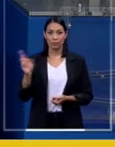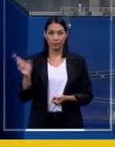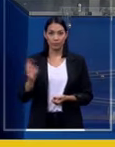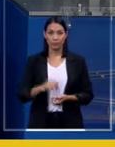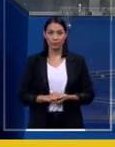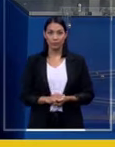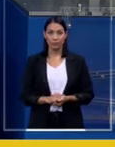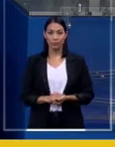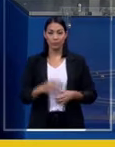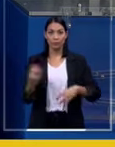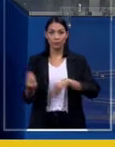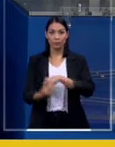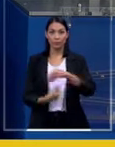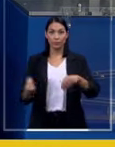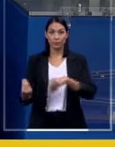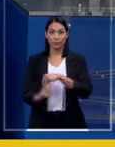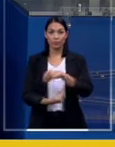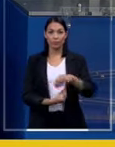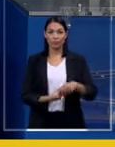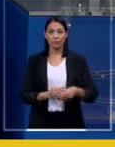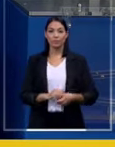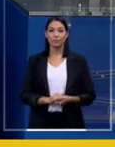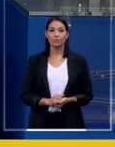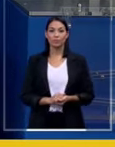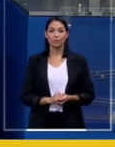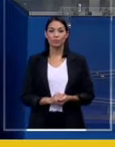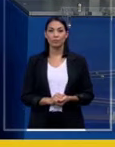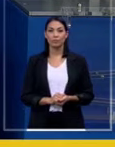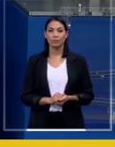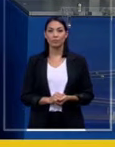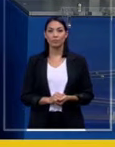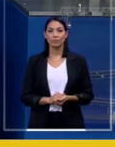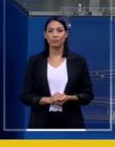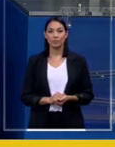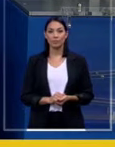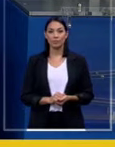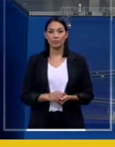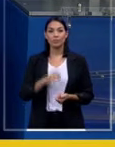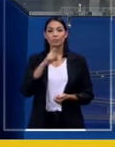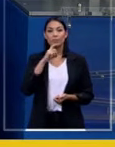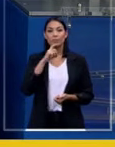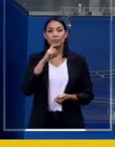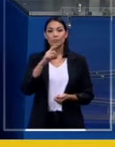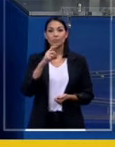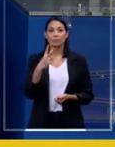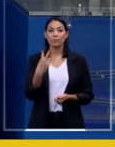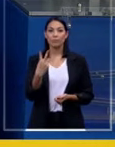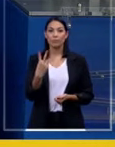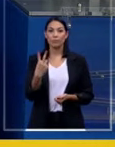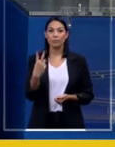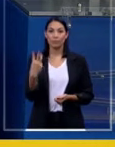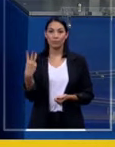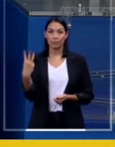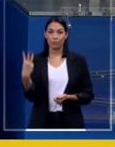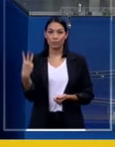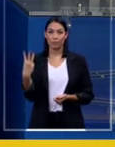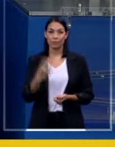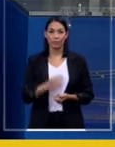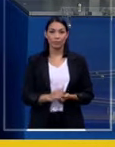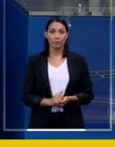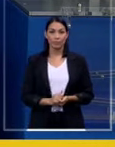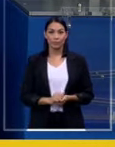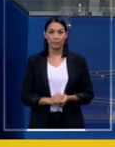R$ 650 mil. Globo girando para o sorteio da terceira dezena dessa noite, é a bola verde número 23. Bola verde